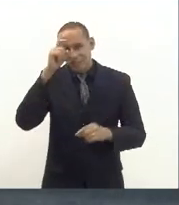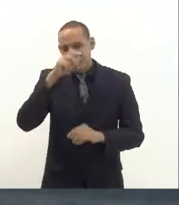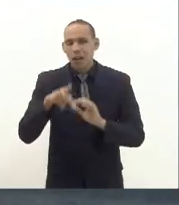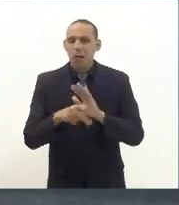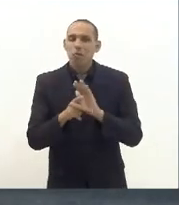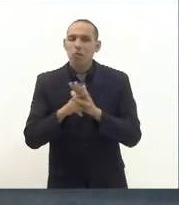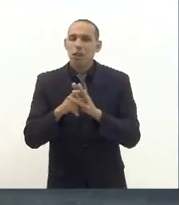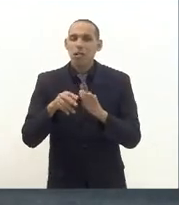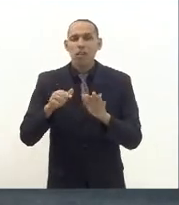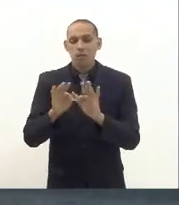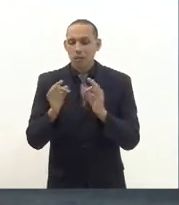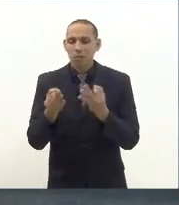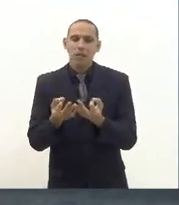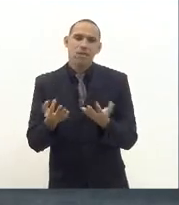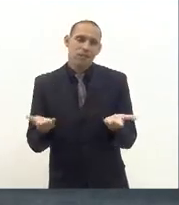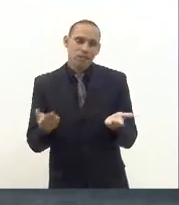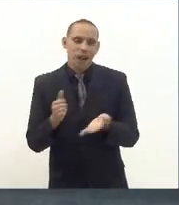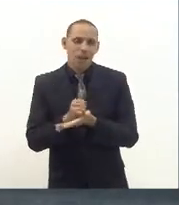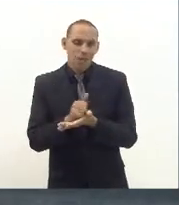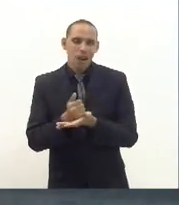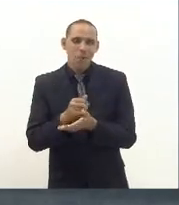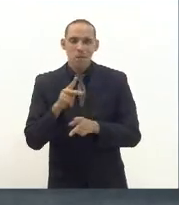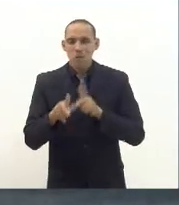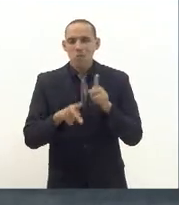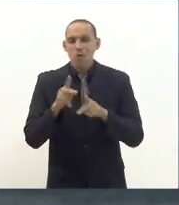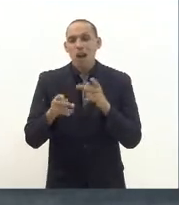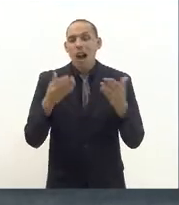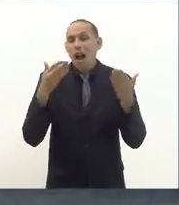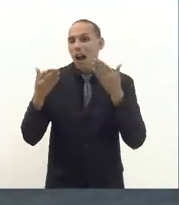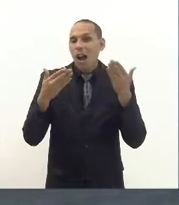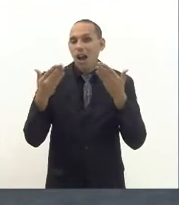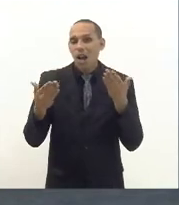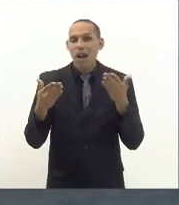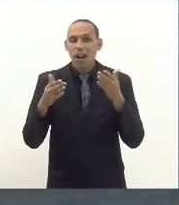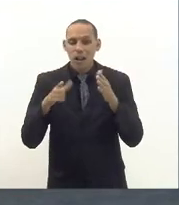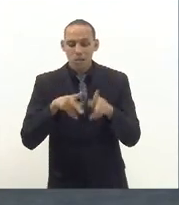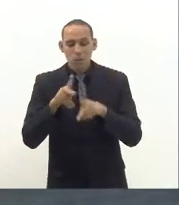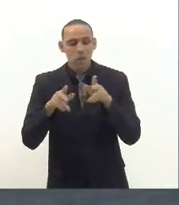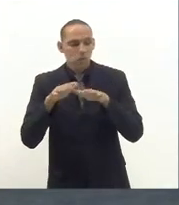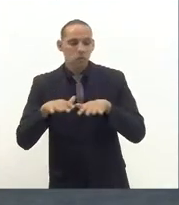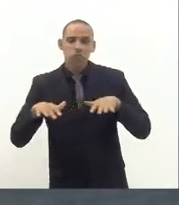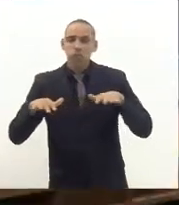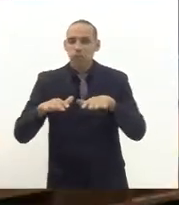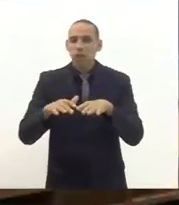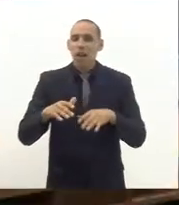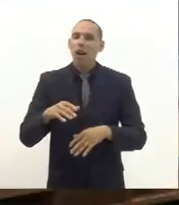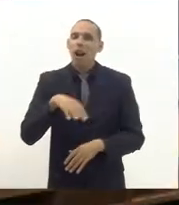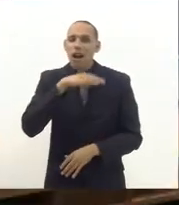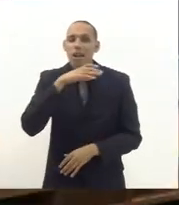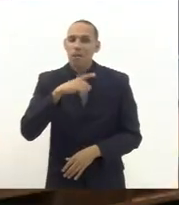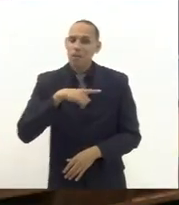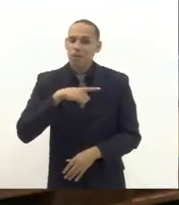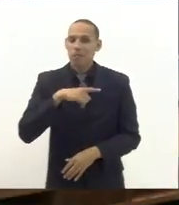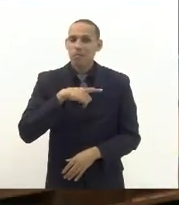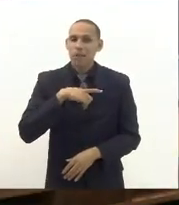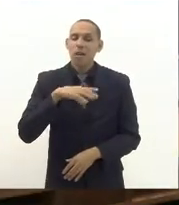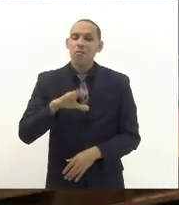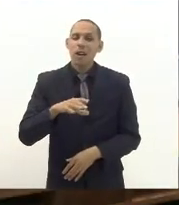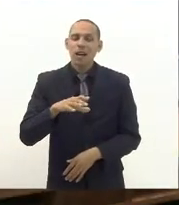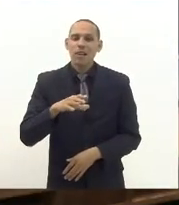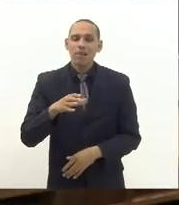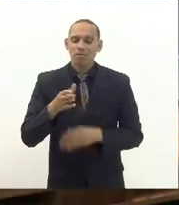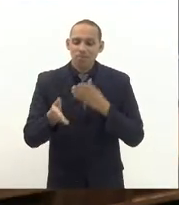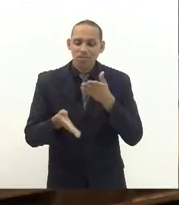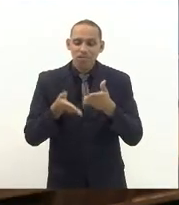famílias é a Farmácia Popular vai atender a população que tem o animal e muita gente não tem